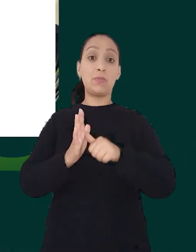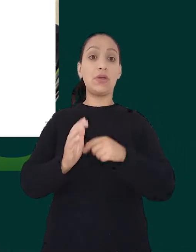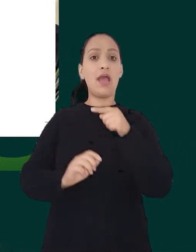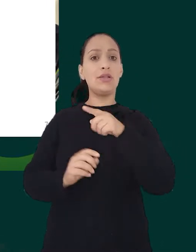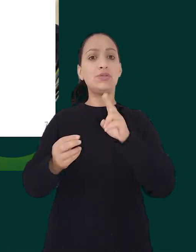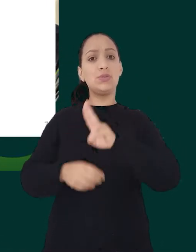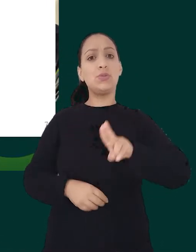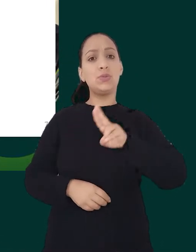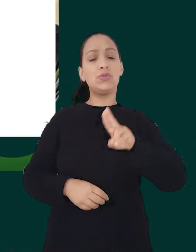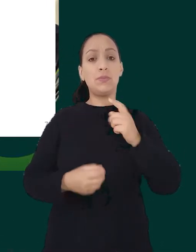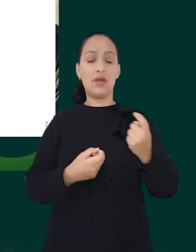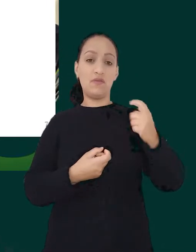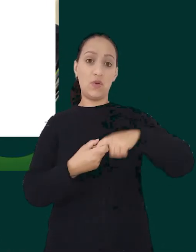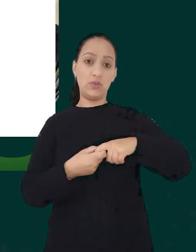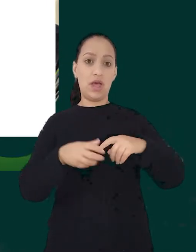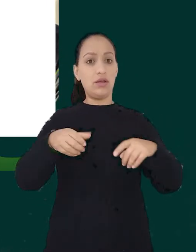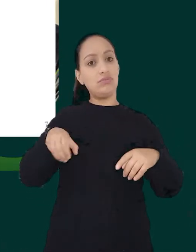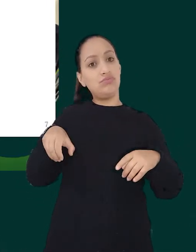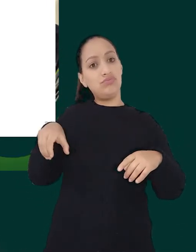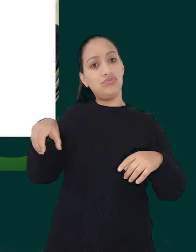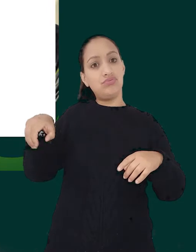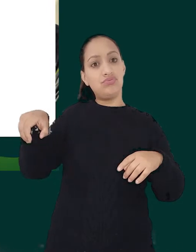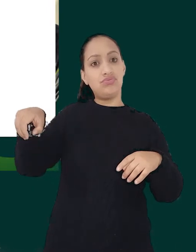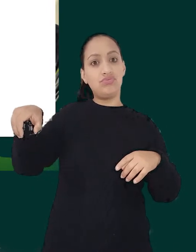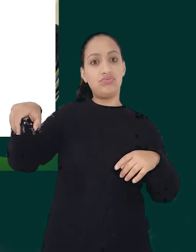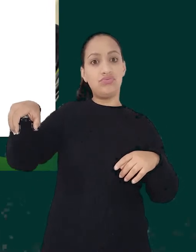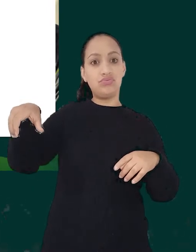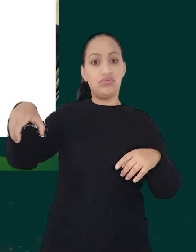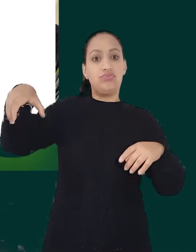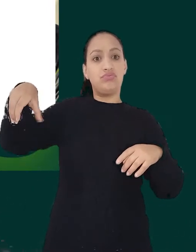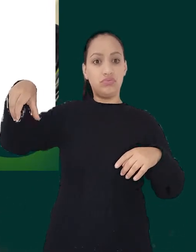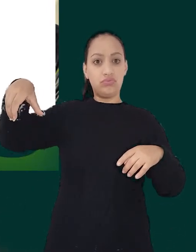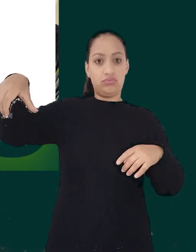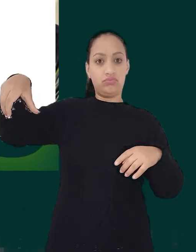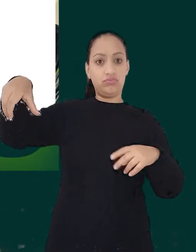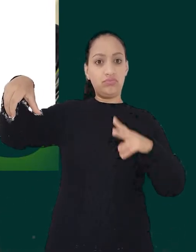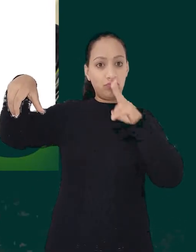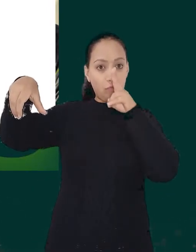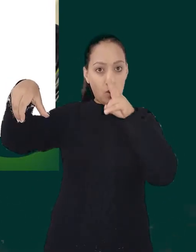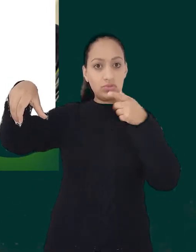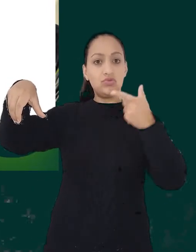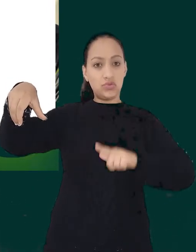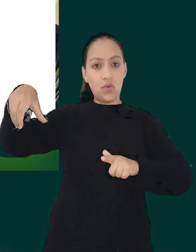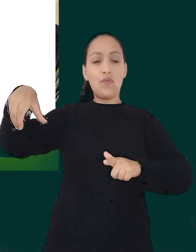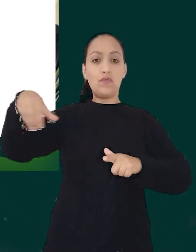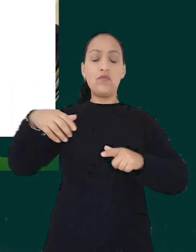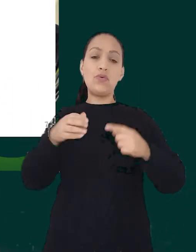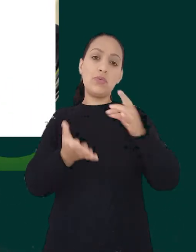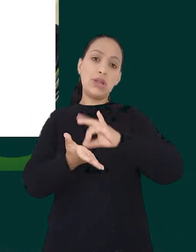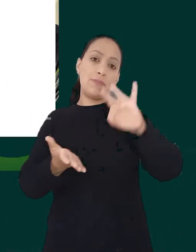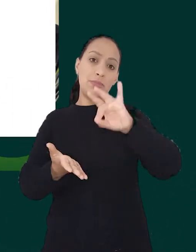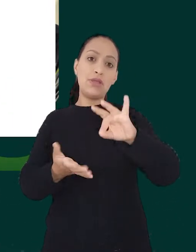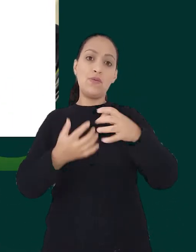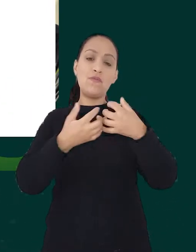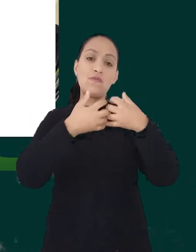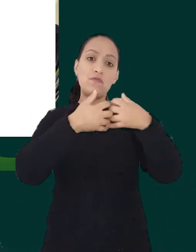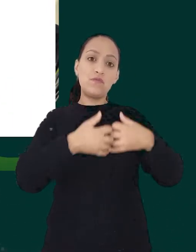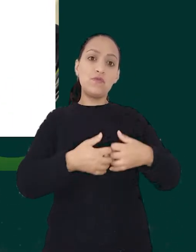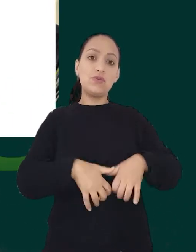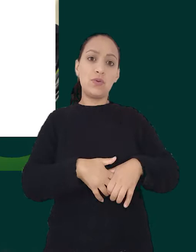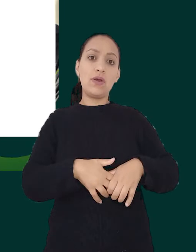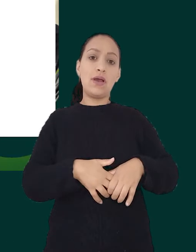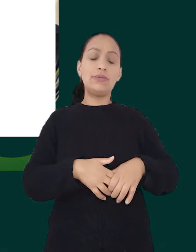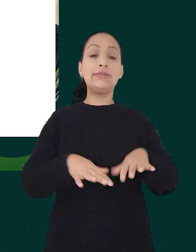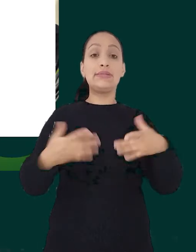voltar até a base, para se recompor e voltar como um inimigo funcional, tá? Então, nessa máquina